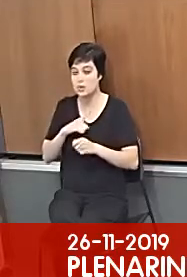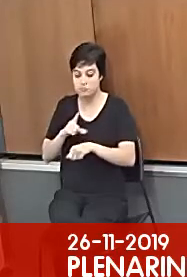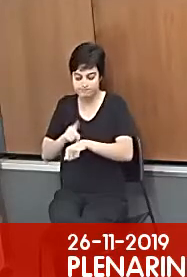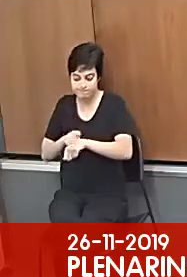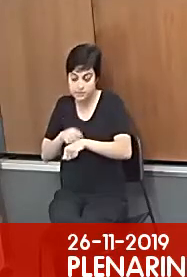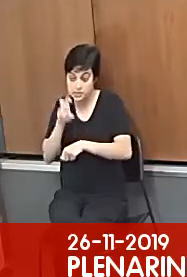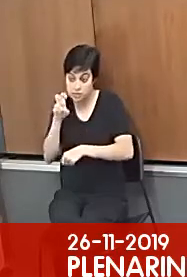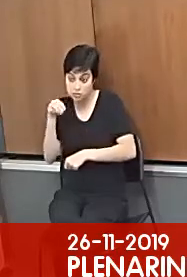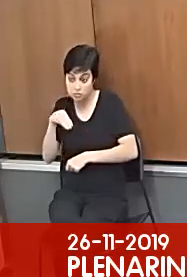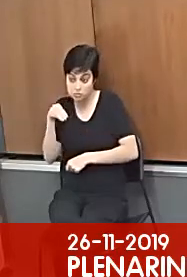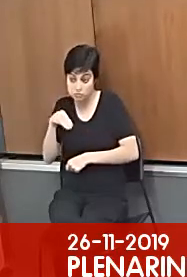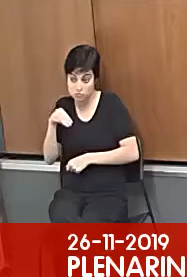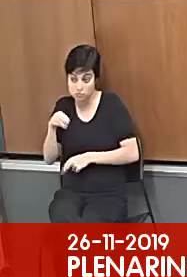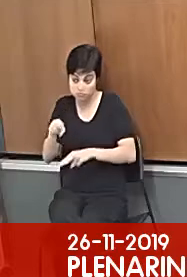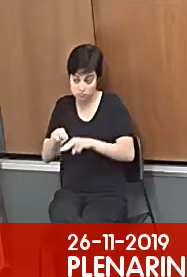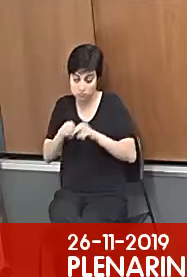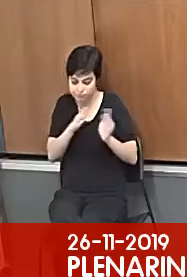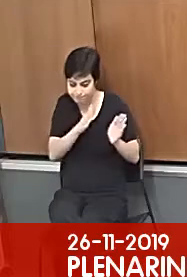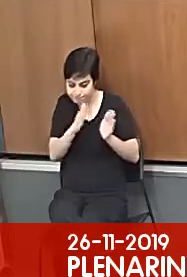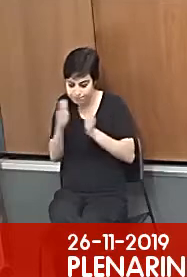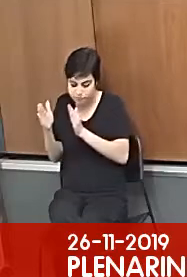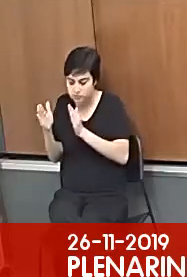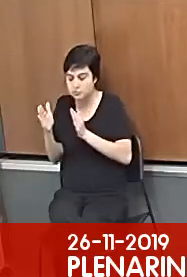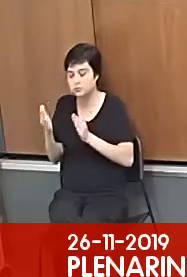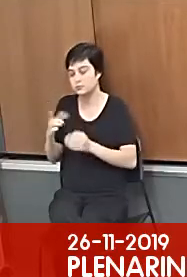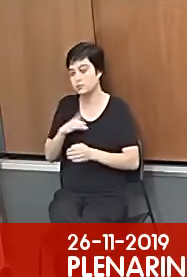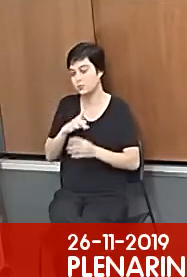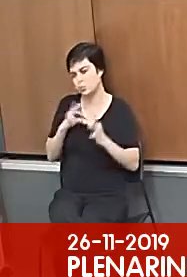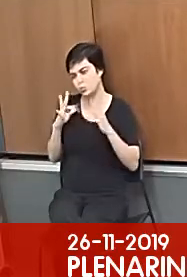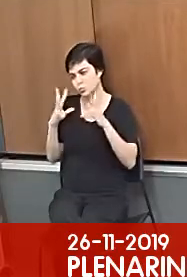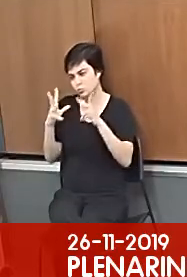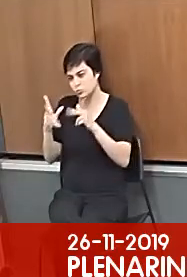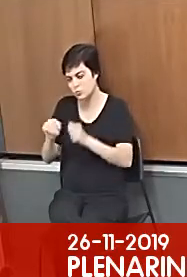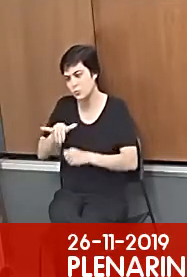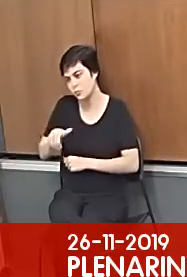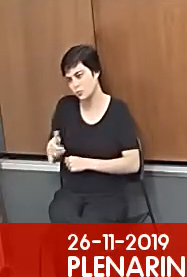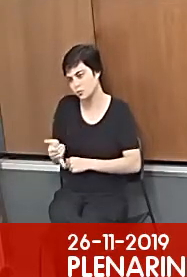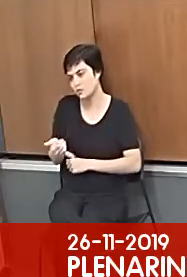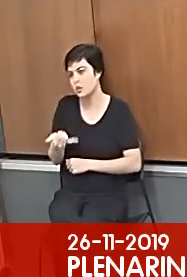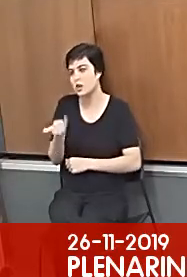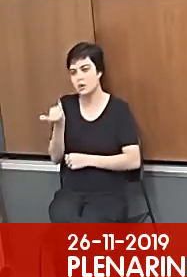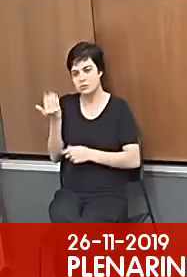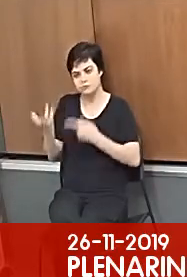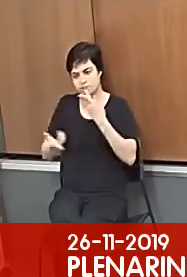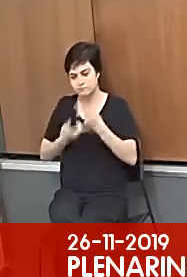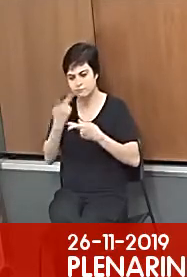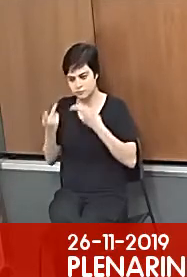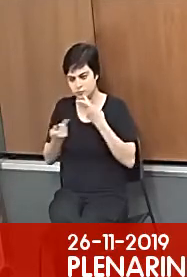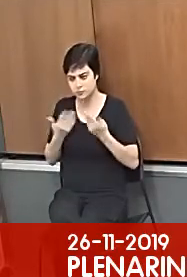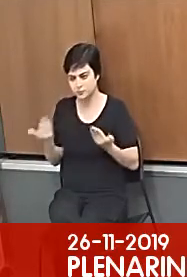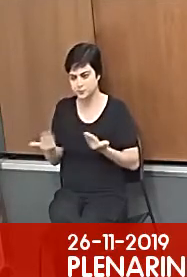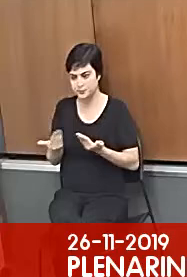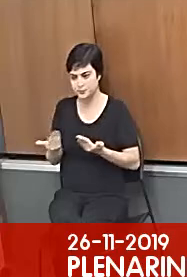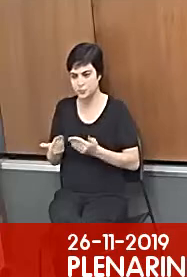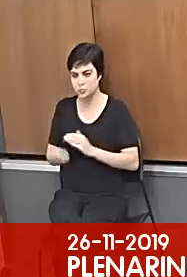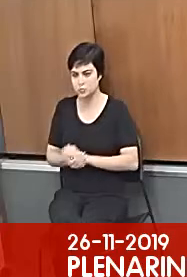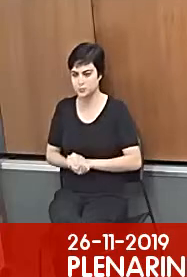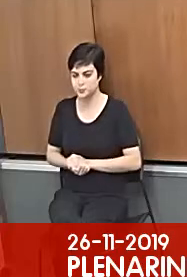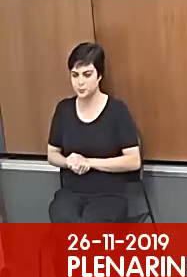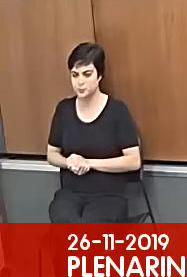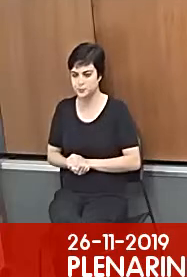não se perca aqui no andar da carruagem, para que todos possam ter oportunidade de manifestar, fazer uso da